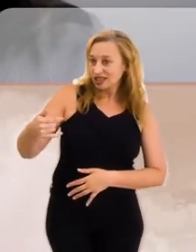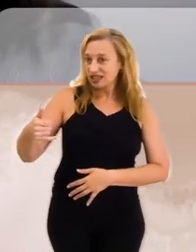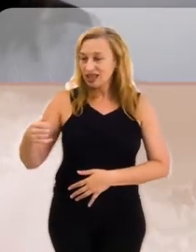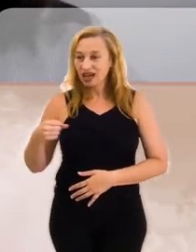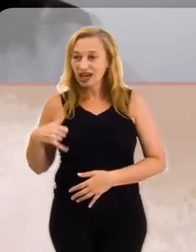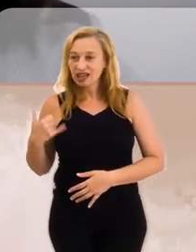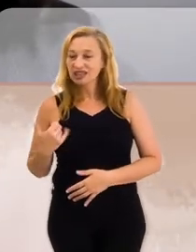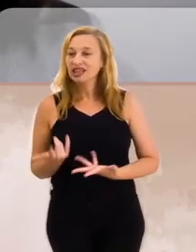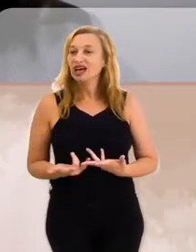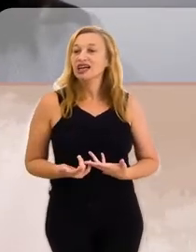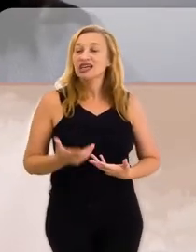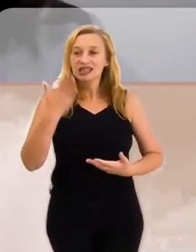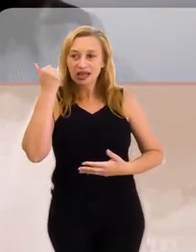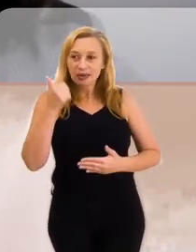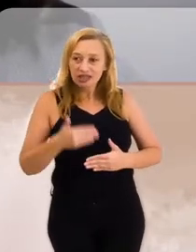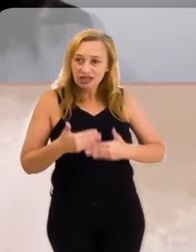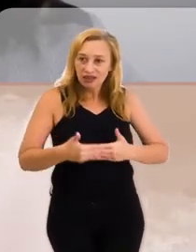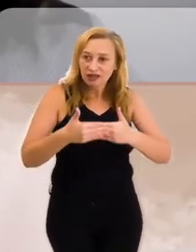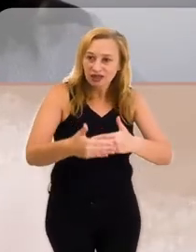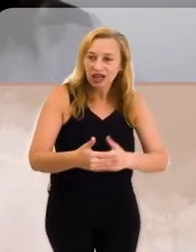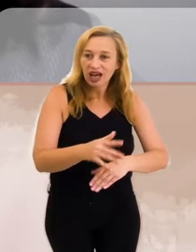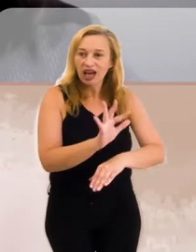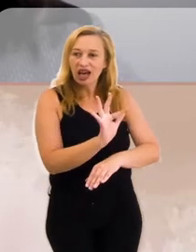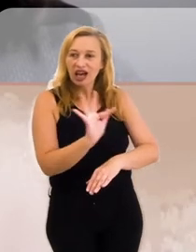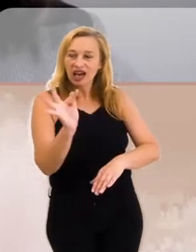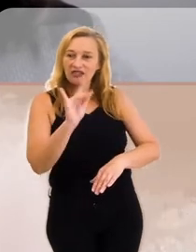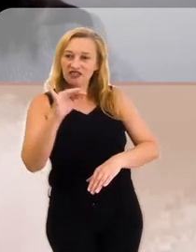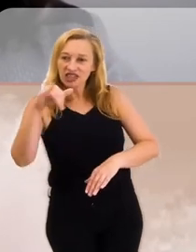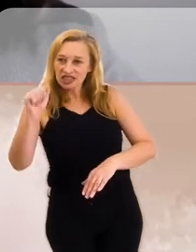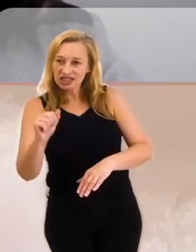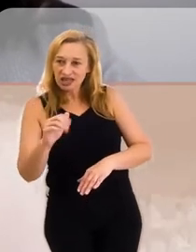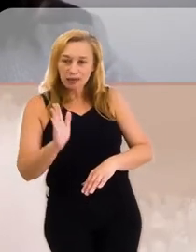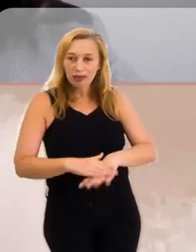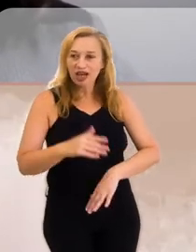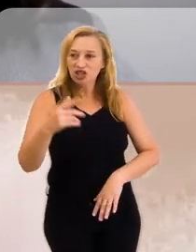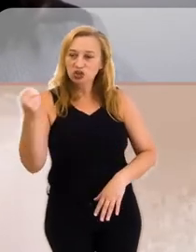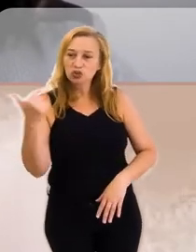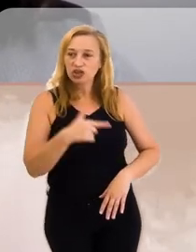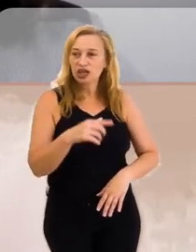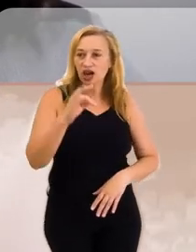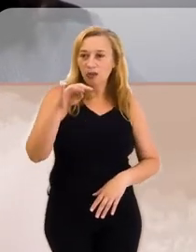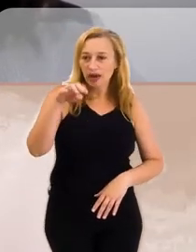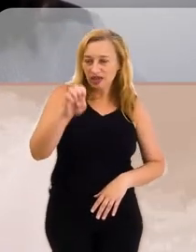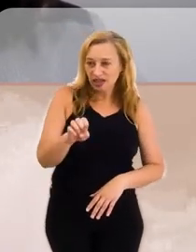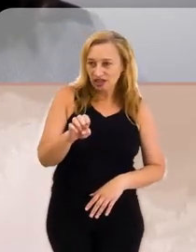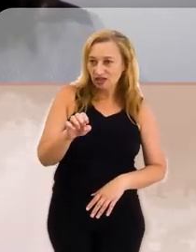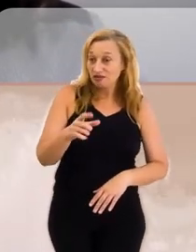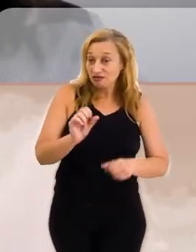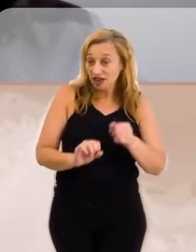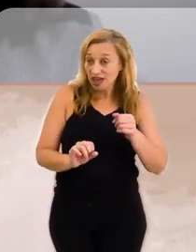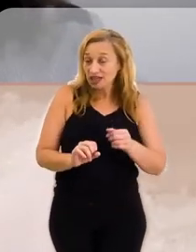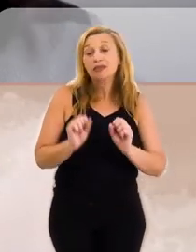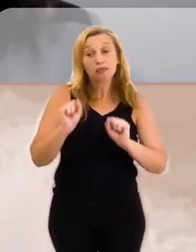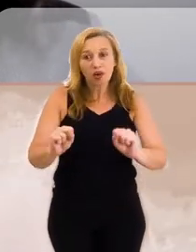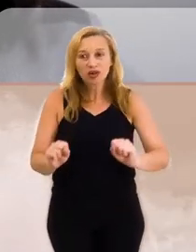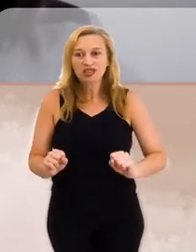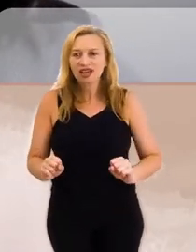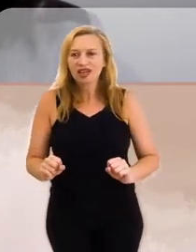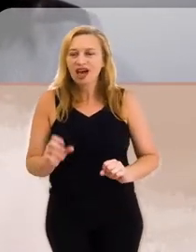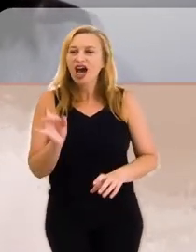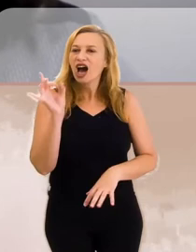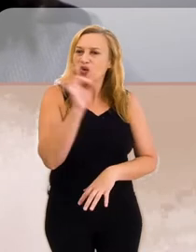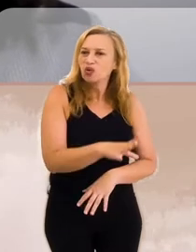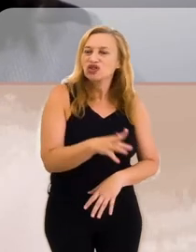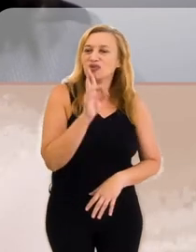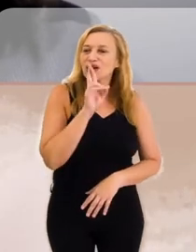seis sete anos saber se ela quiser a máscara física além do que Albert Einstein fez ela pode porque ele não deu a